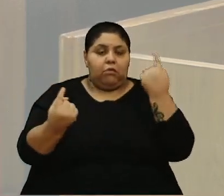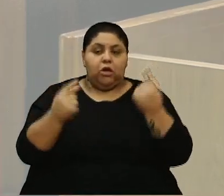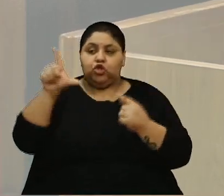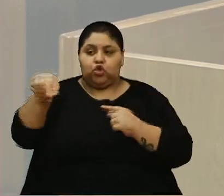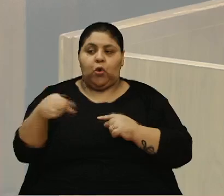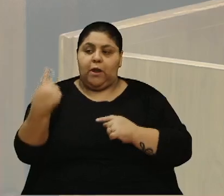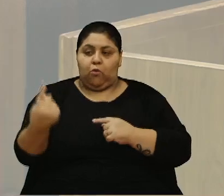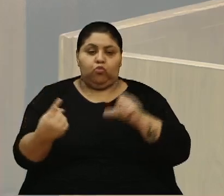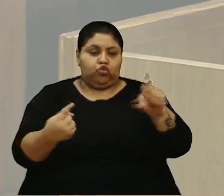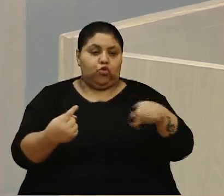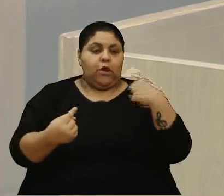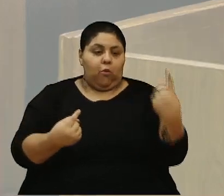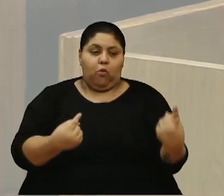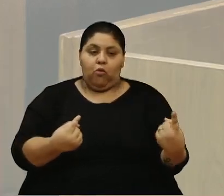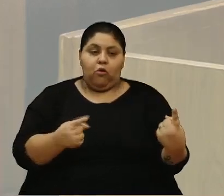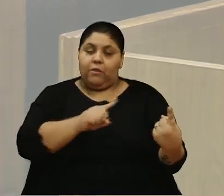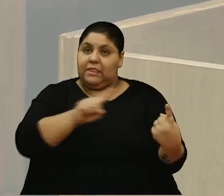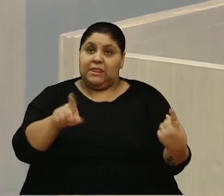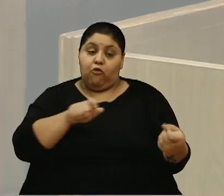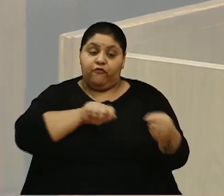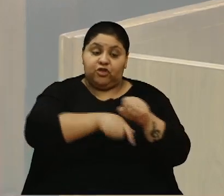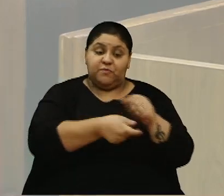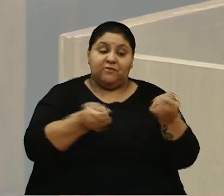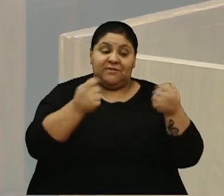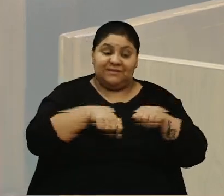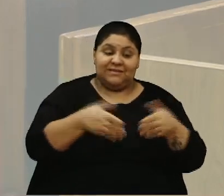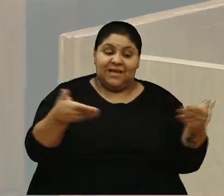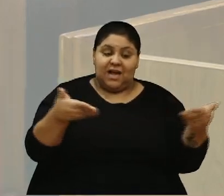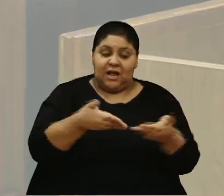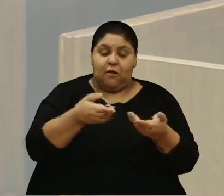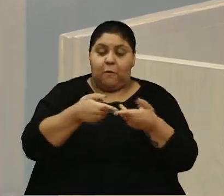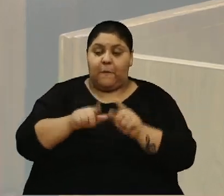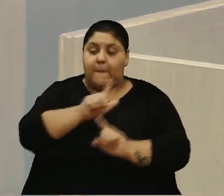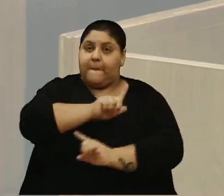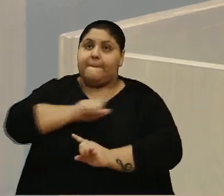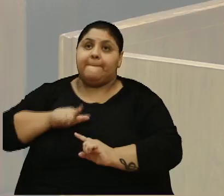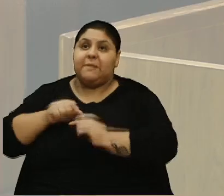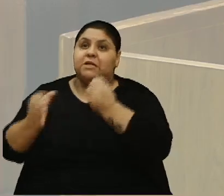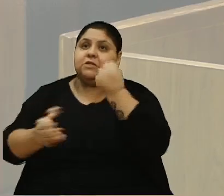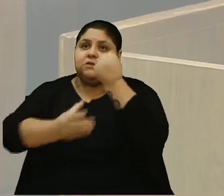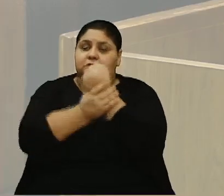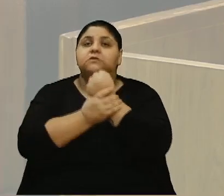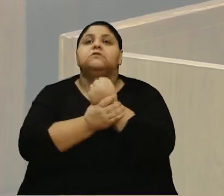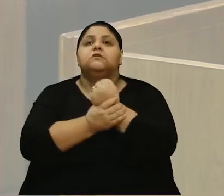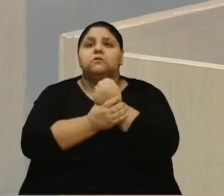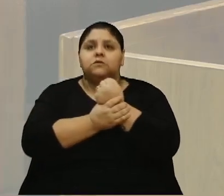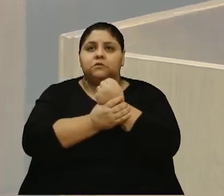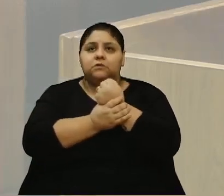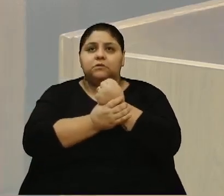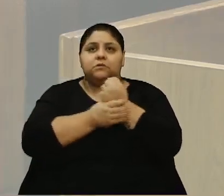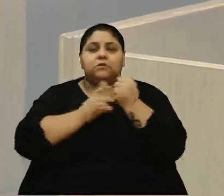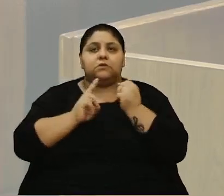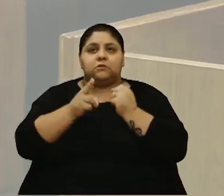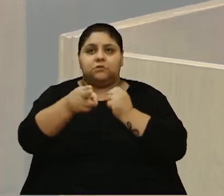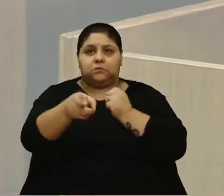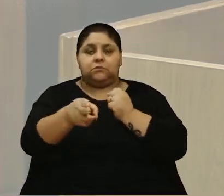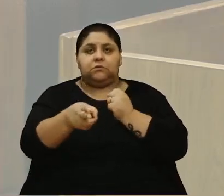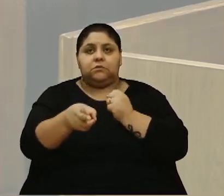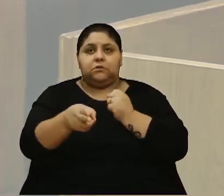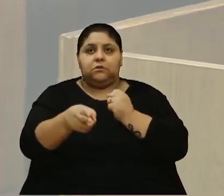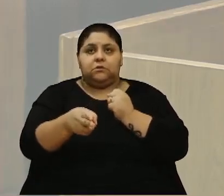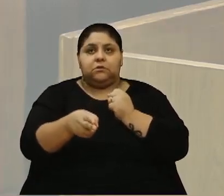um investimento necessário para este momento, mas o governador garantiu que aí vai se continuar, né? Porque a parte do governo do estado